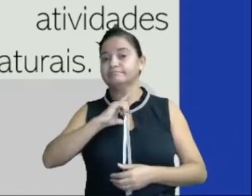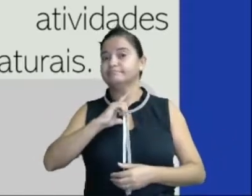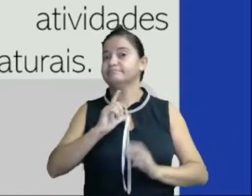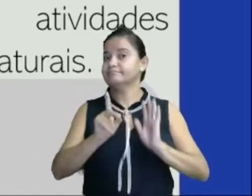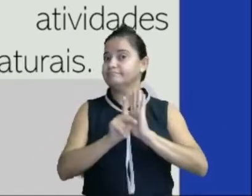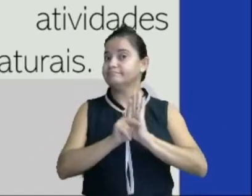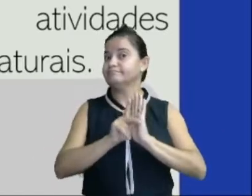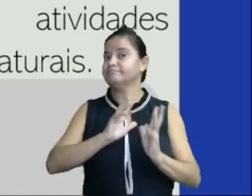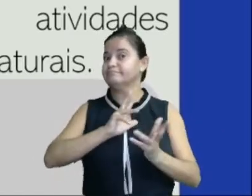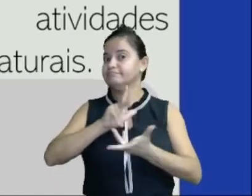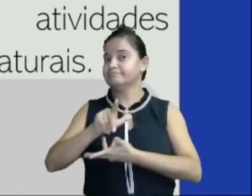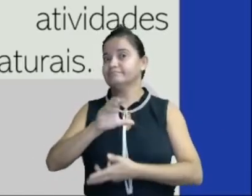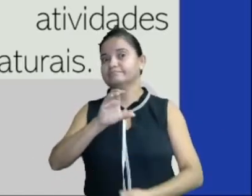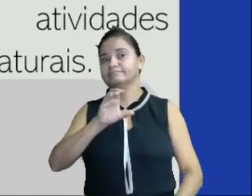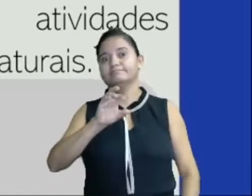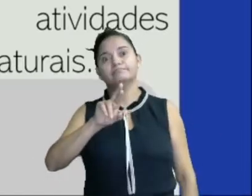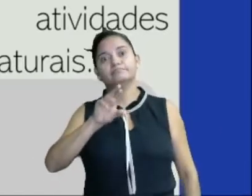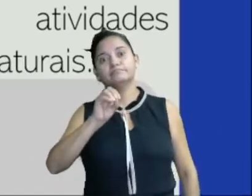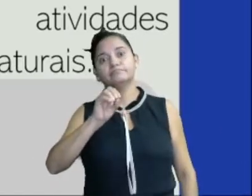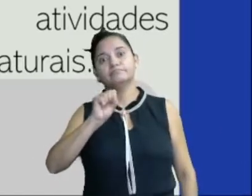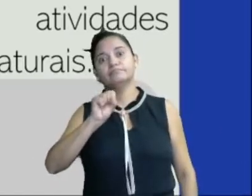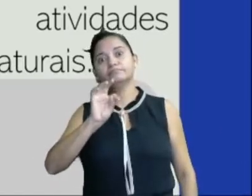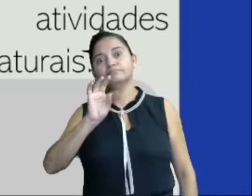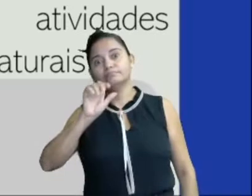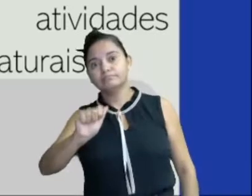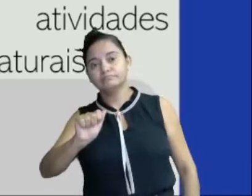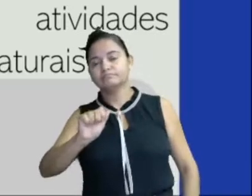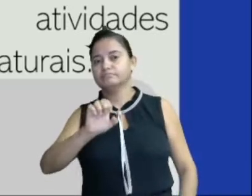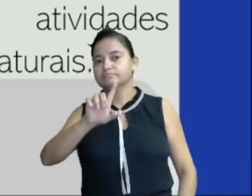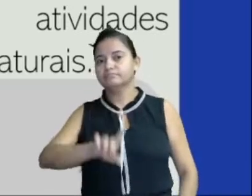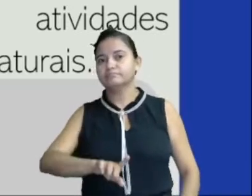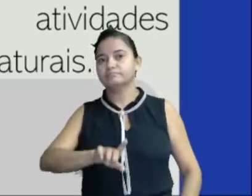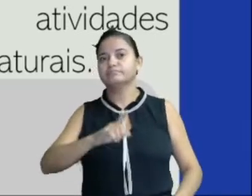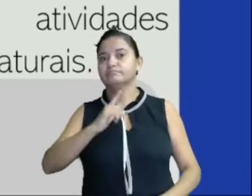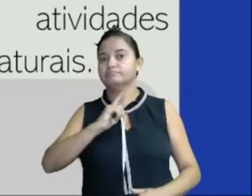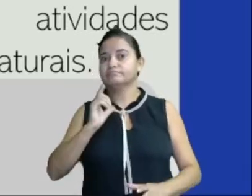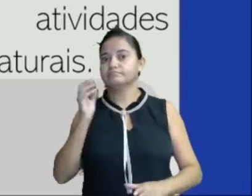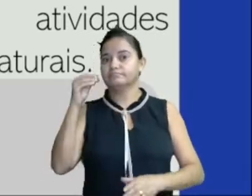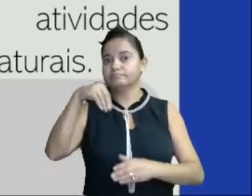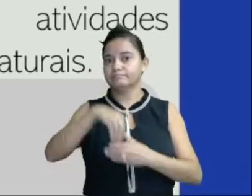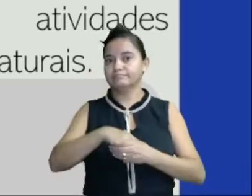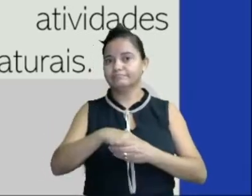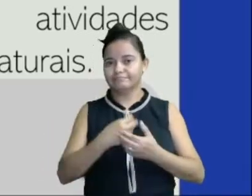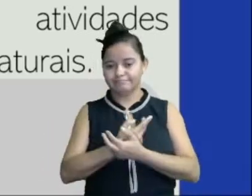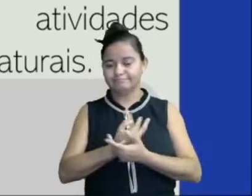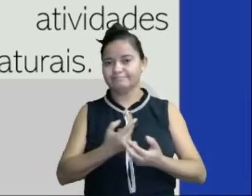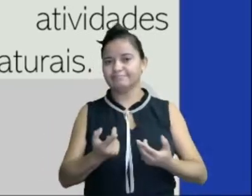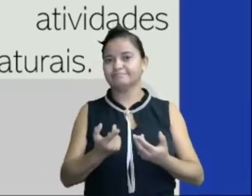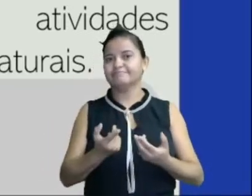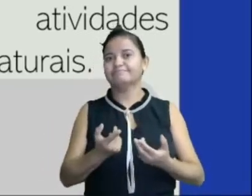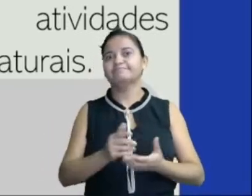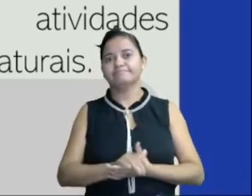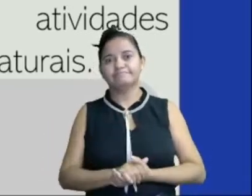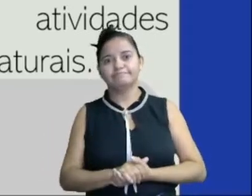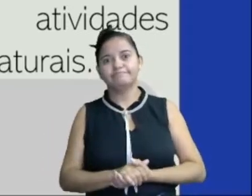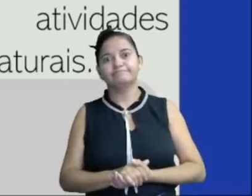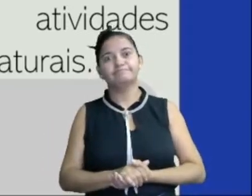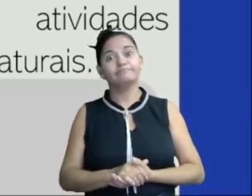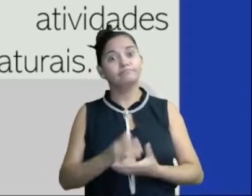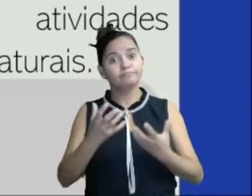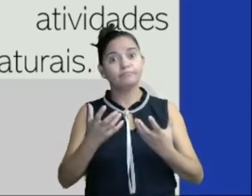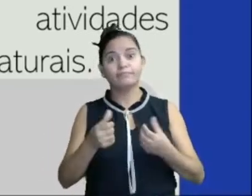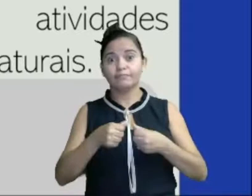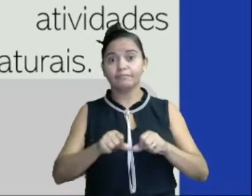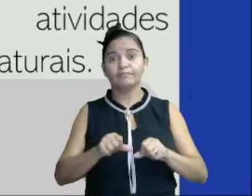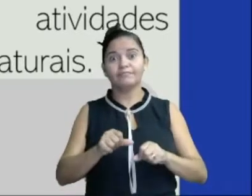planeta Terra, tá certo? É um substrato formado por matéria orgânica, sustenta plantas